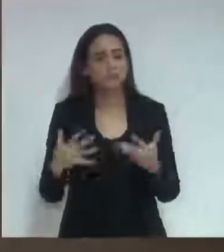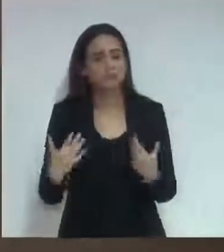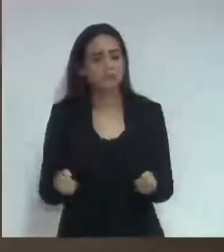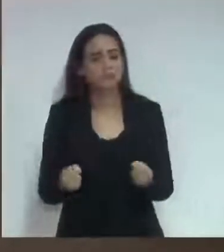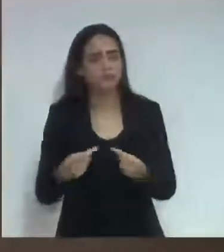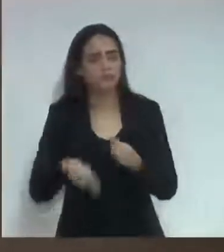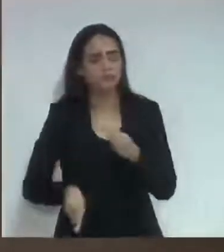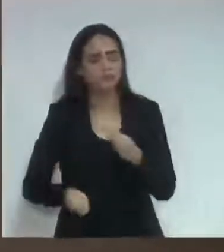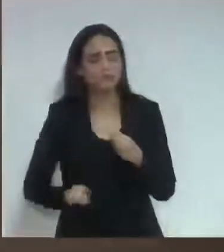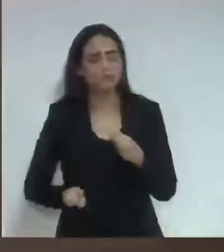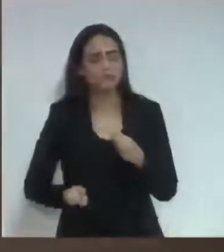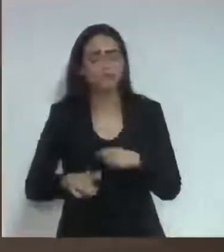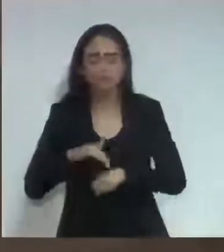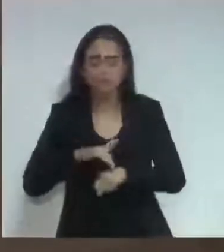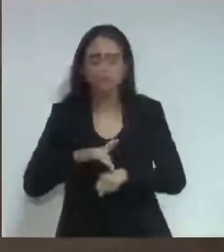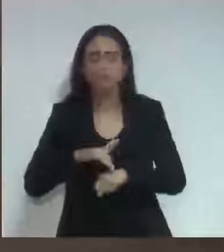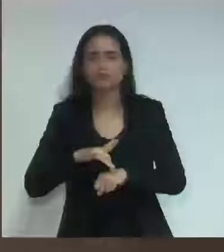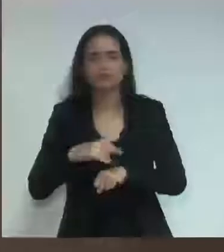os extremos são muito ruins.